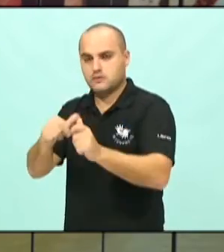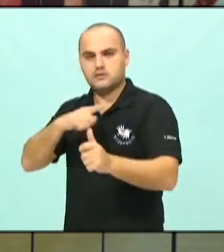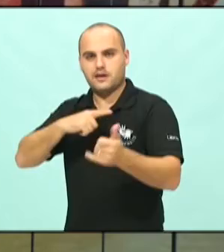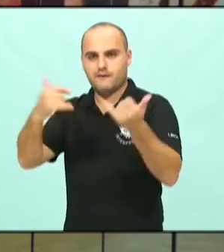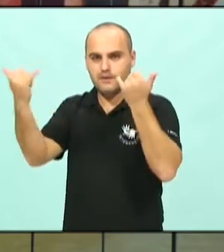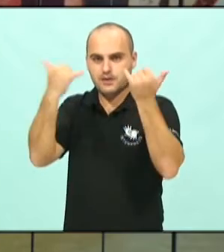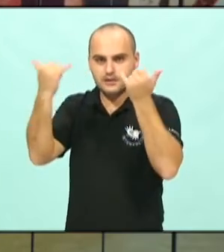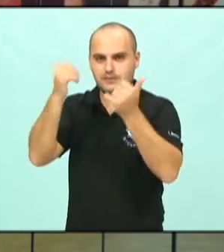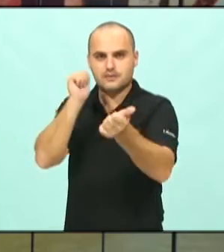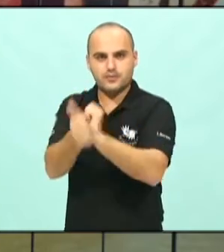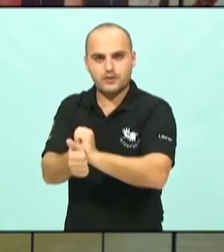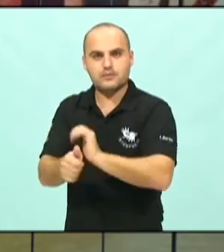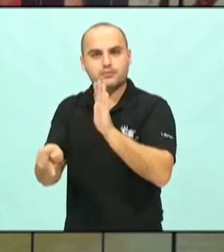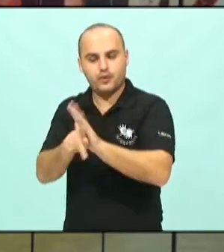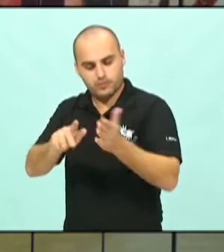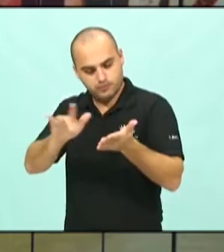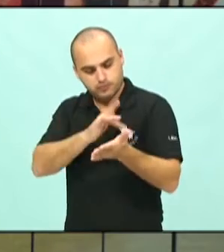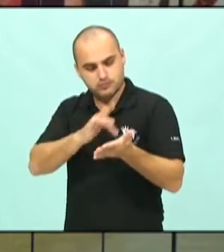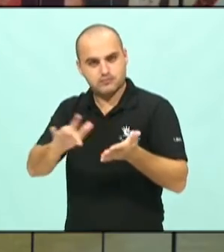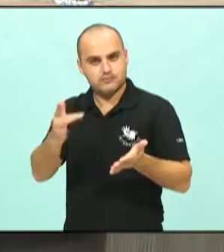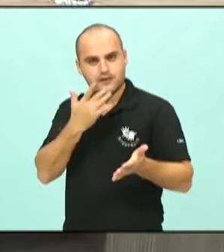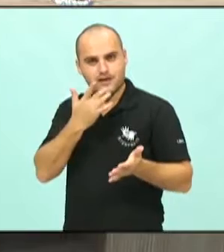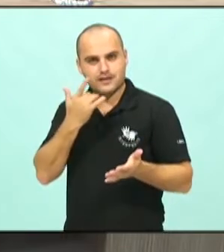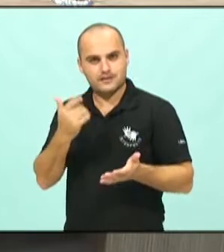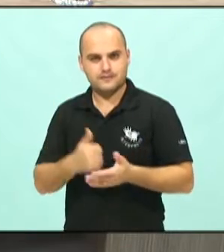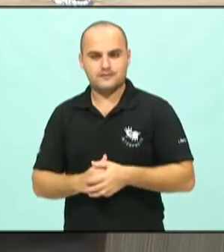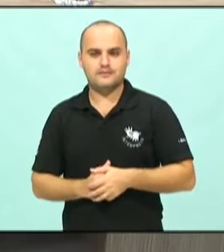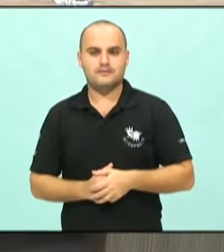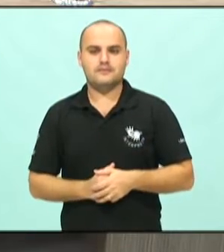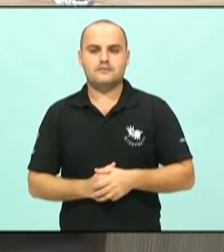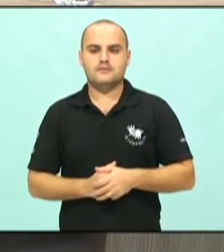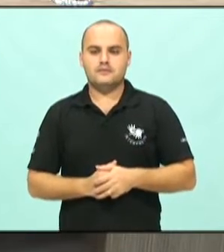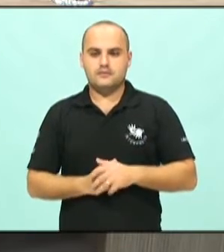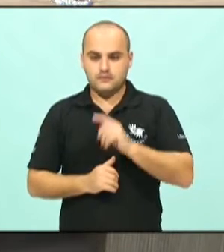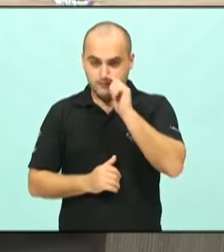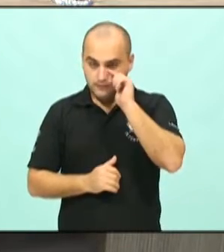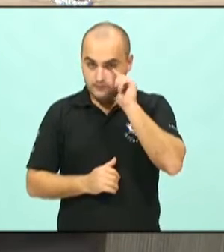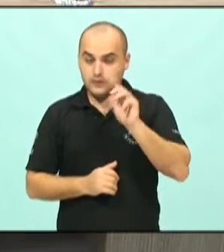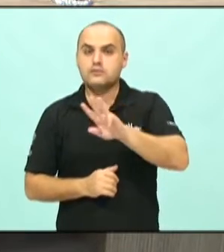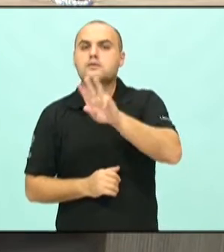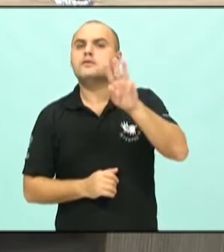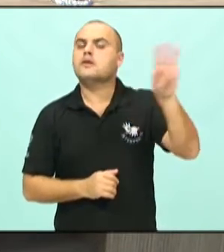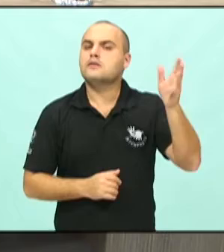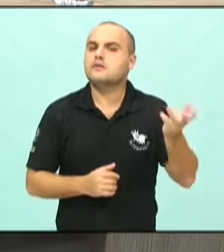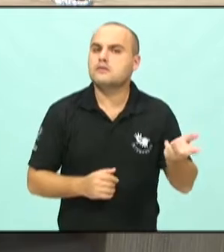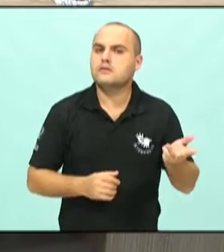informações esportivas também na palma da mão, né? O site e o telefone da Fundação?